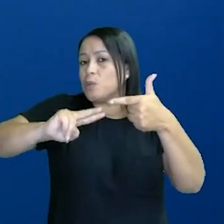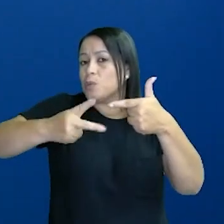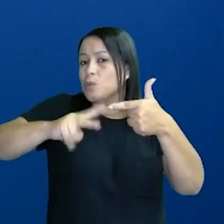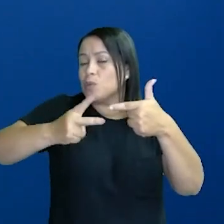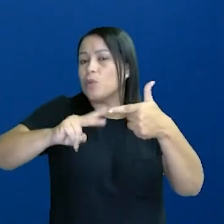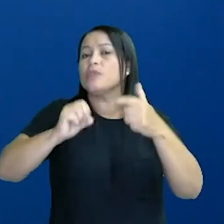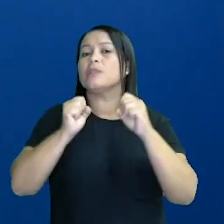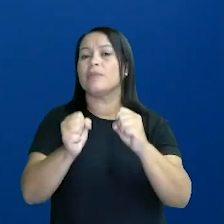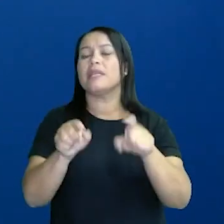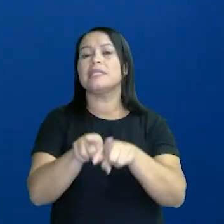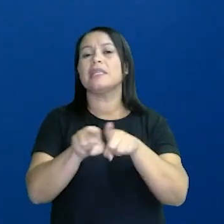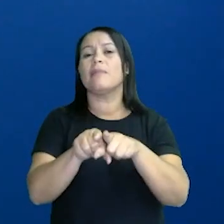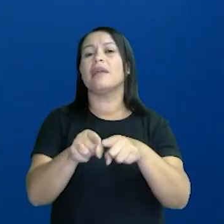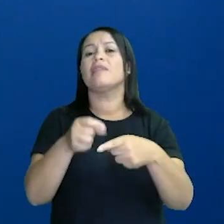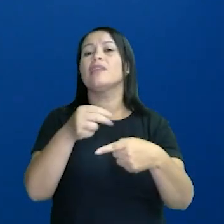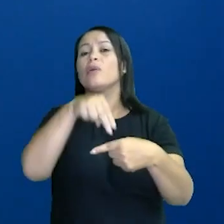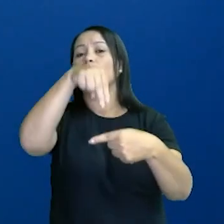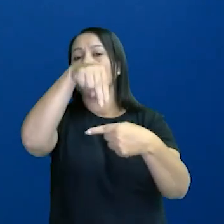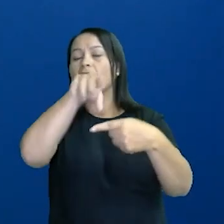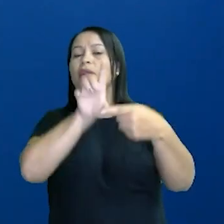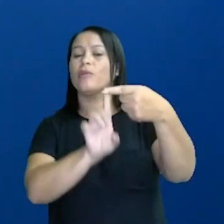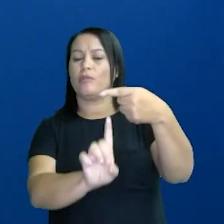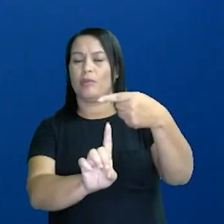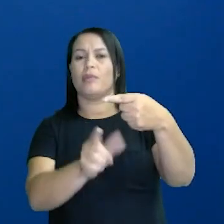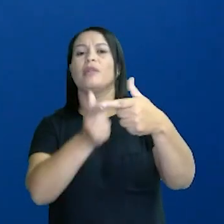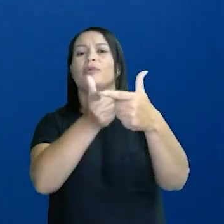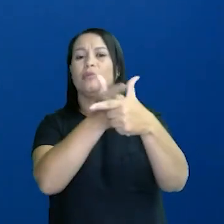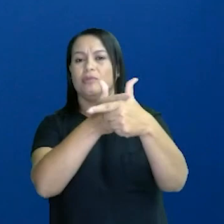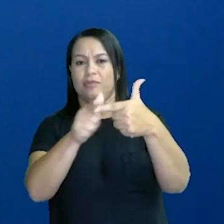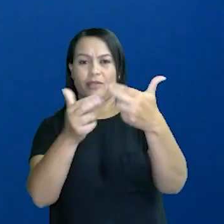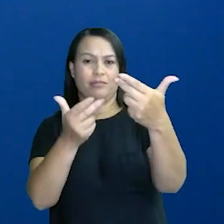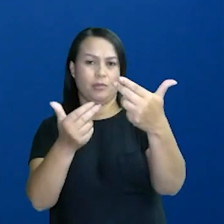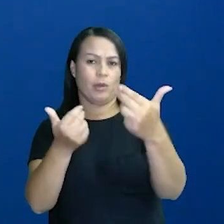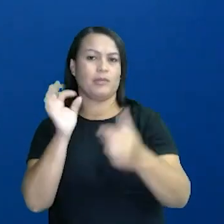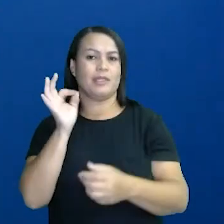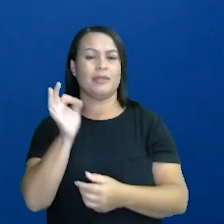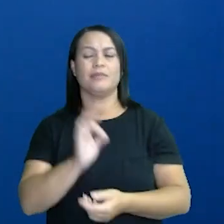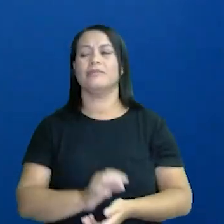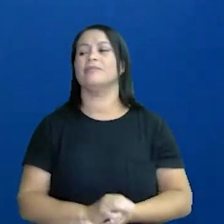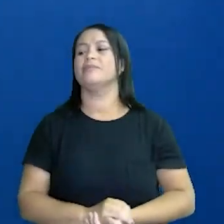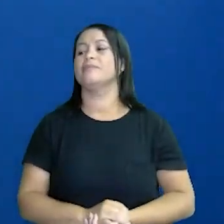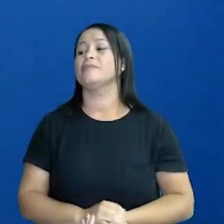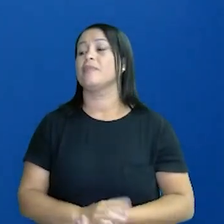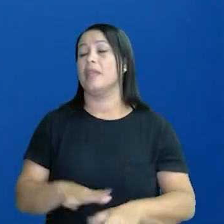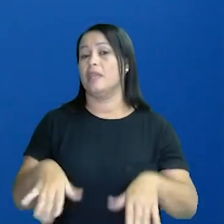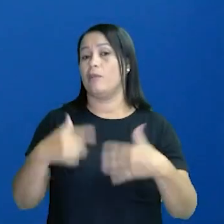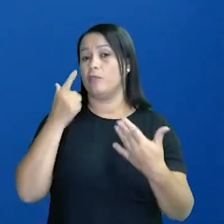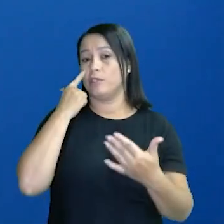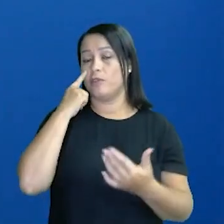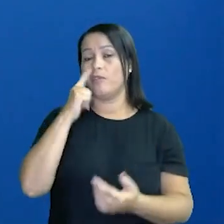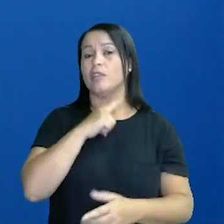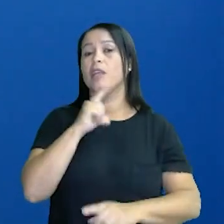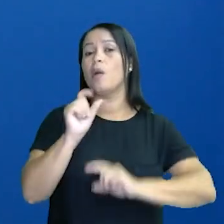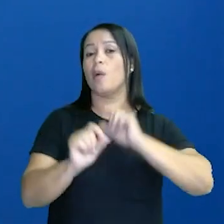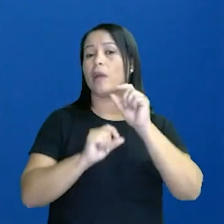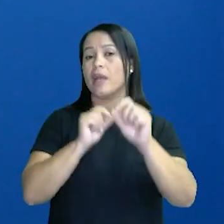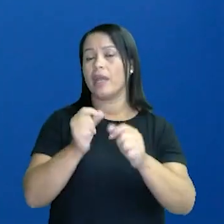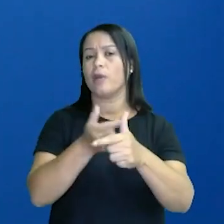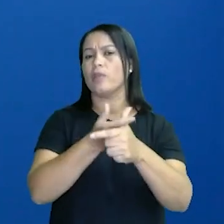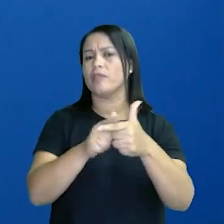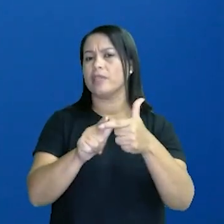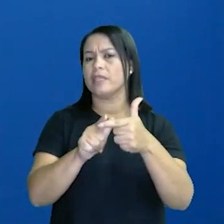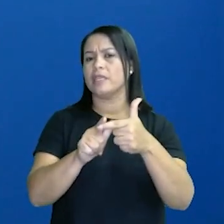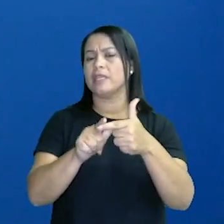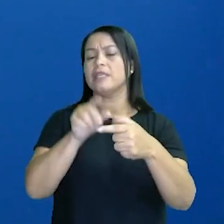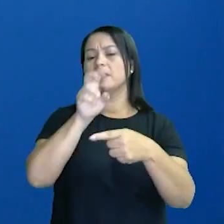o numerador, ele tem que dividir o denominador, tá certo? Então, aqui eu vou ter o seguinte, ó. Eu